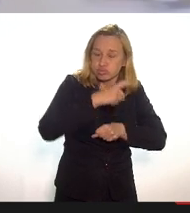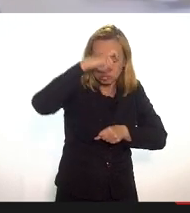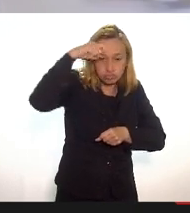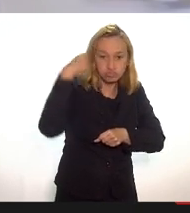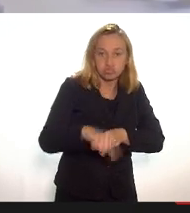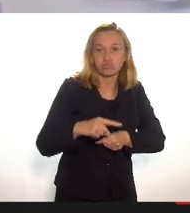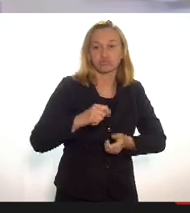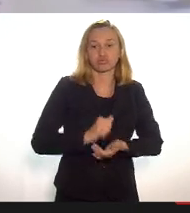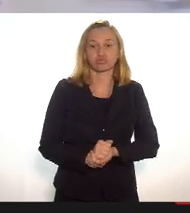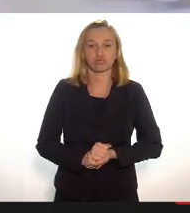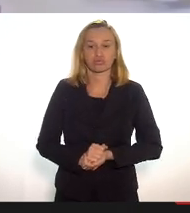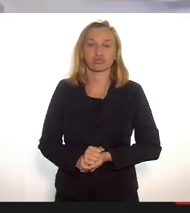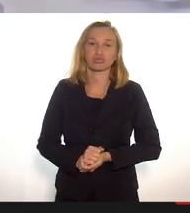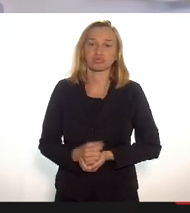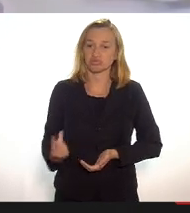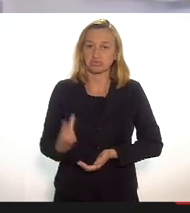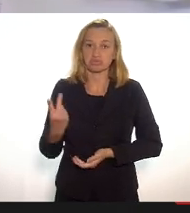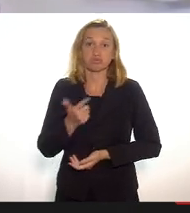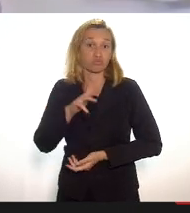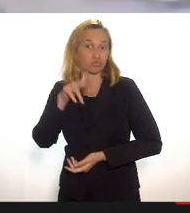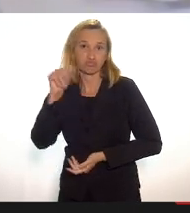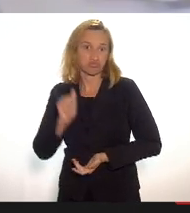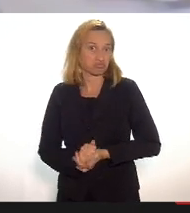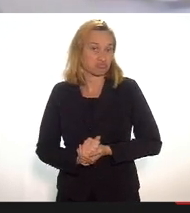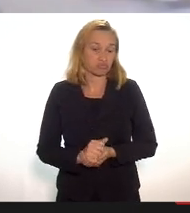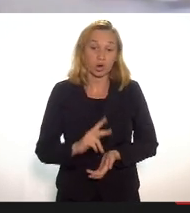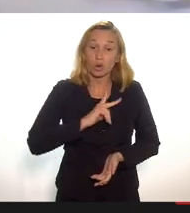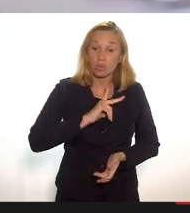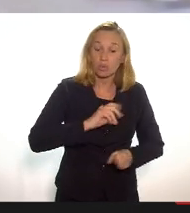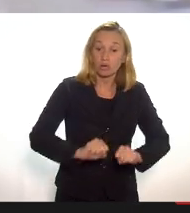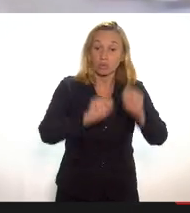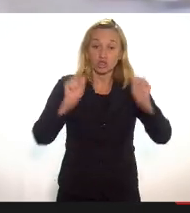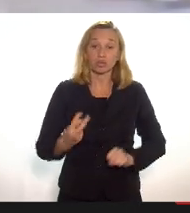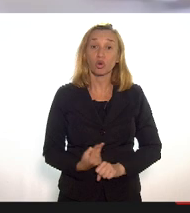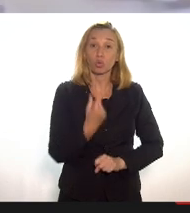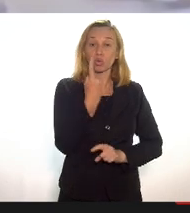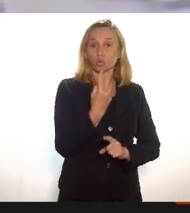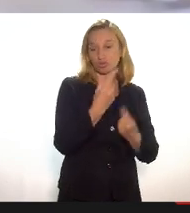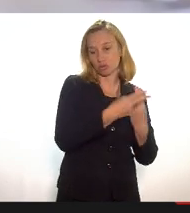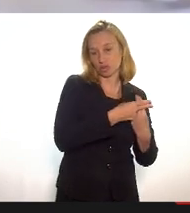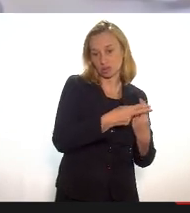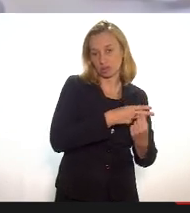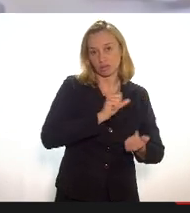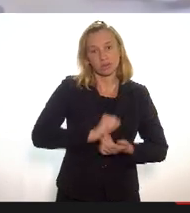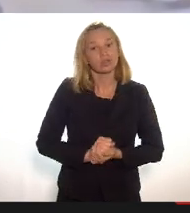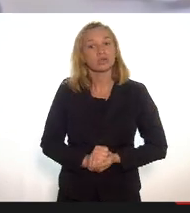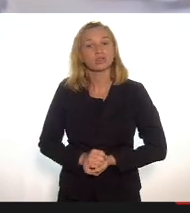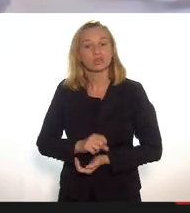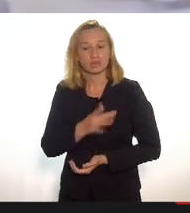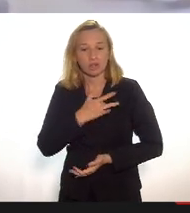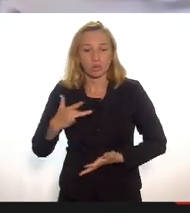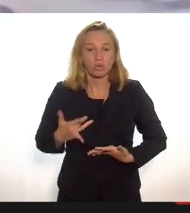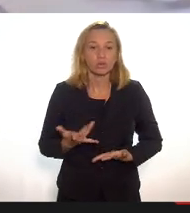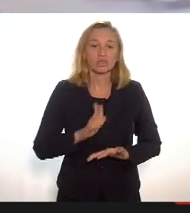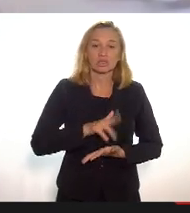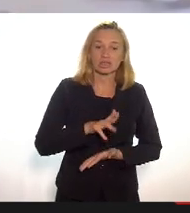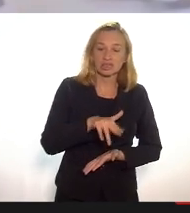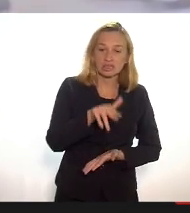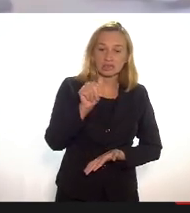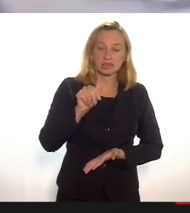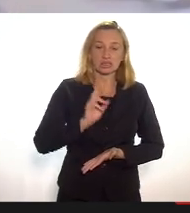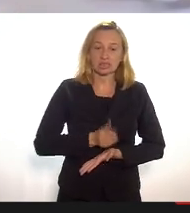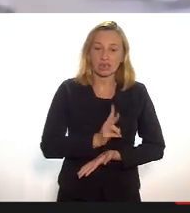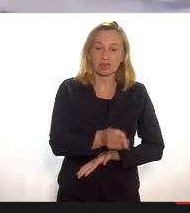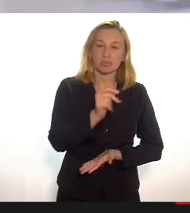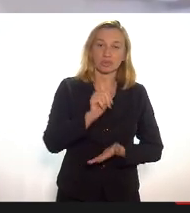todos, mas nunca foram valorizados. Porque o próprio Sistema Único de Saúde, quando se refere à questão dos hospitais federais, sempre foi uma coisa à